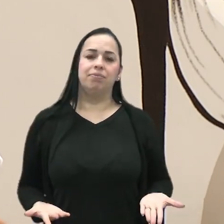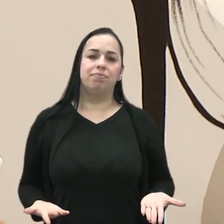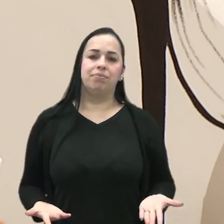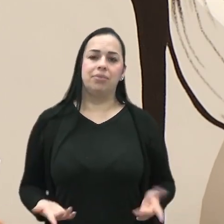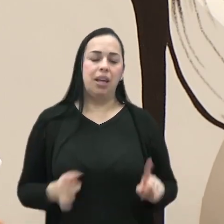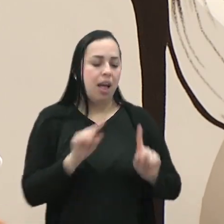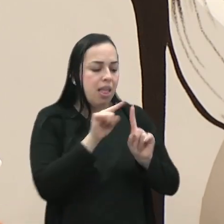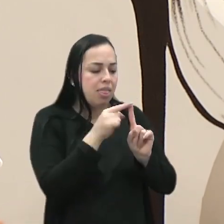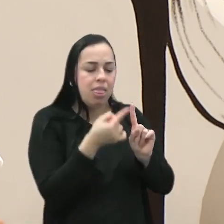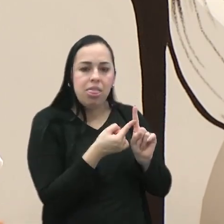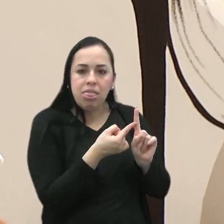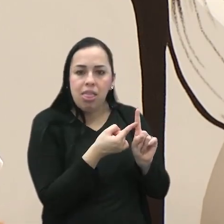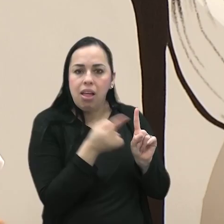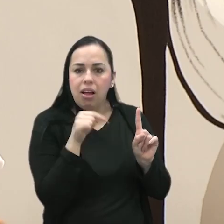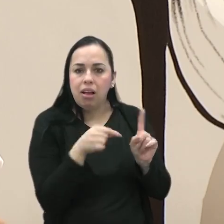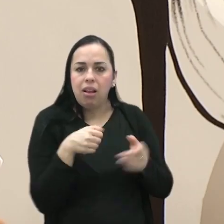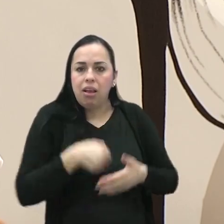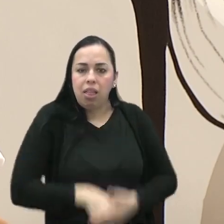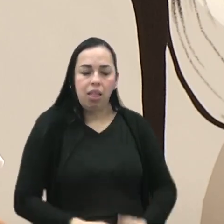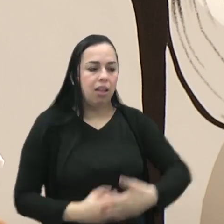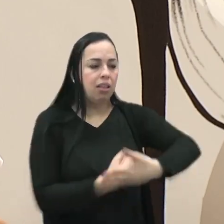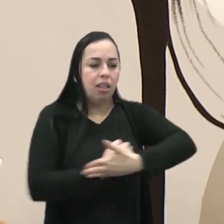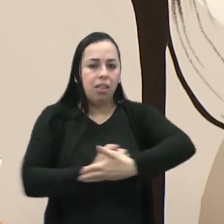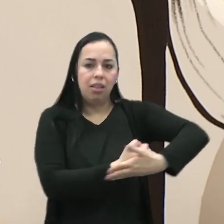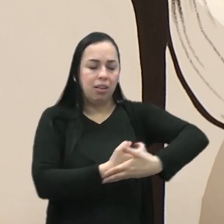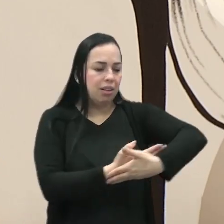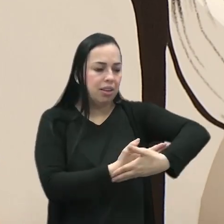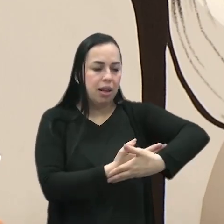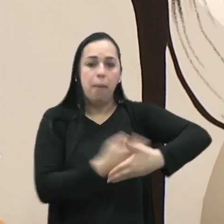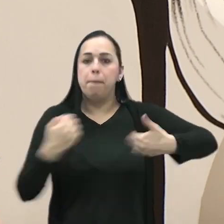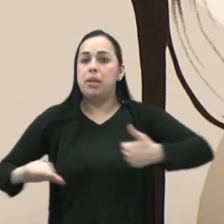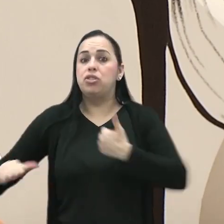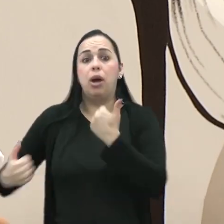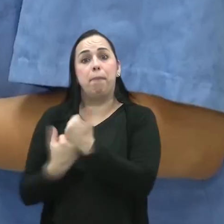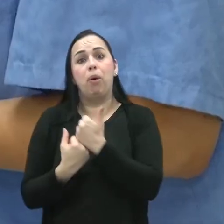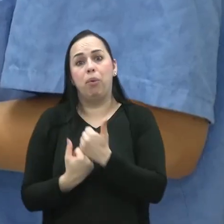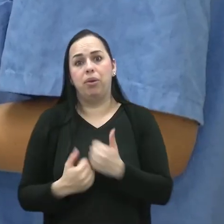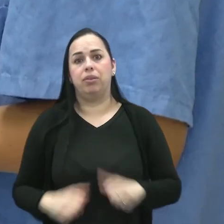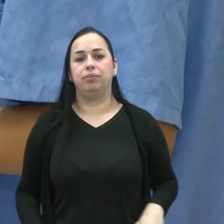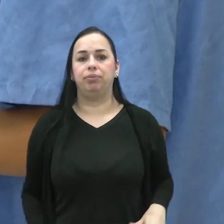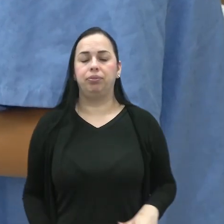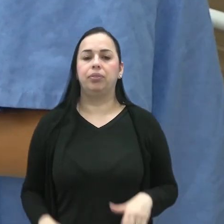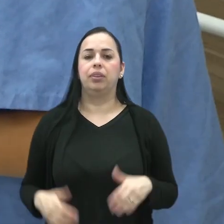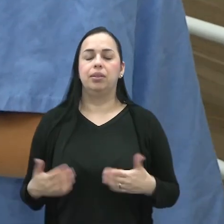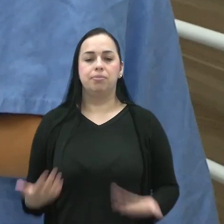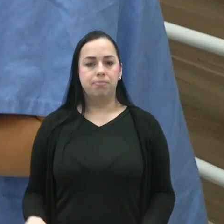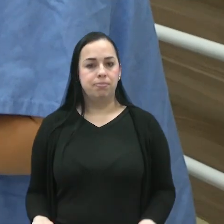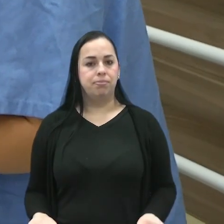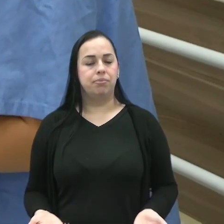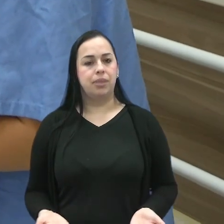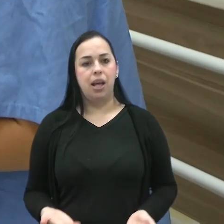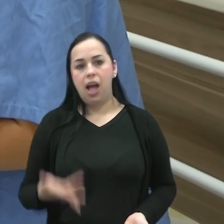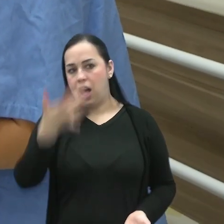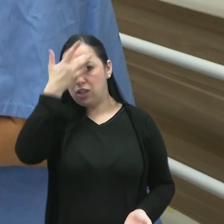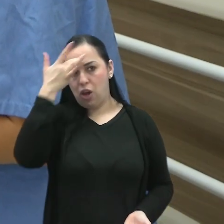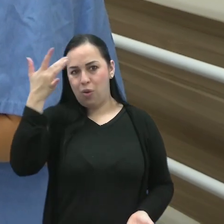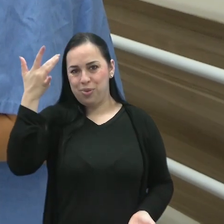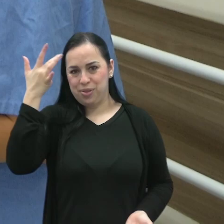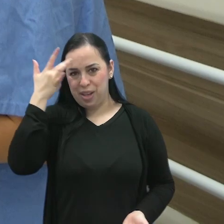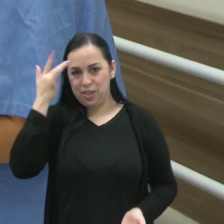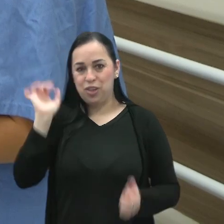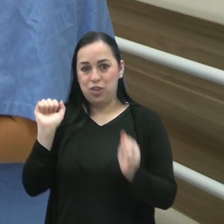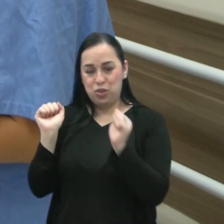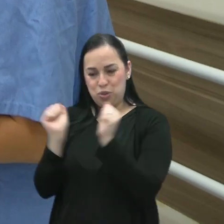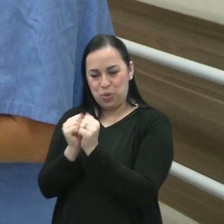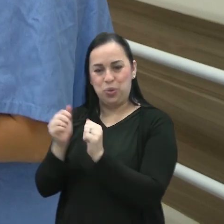é impossível maternar com saúde mental sem você ter uma rede de apoio. Além de acompanhar de perto a saúde mental